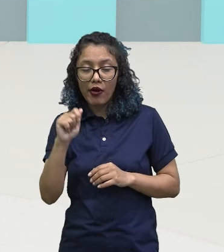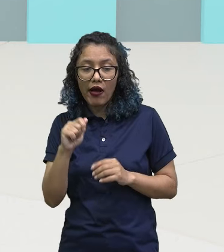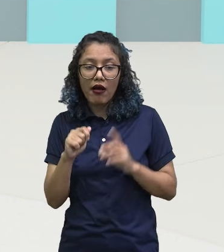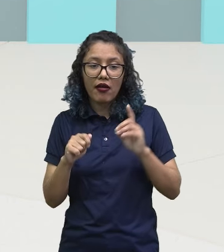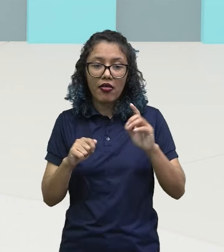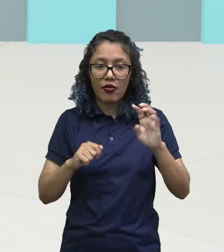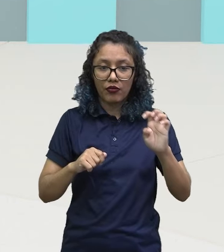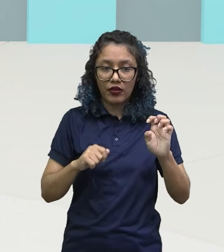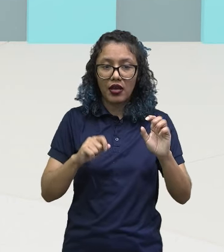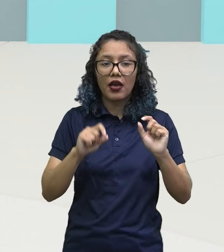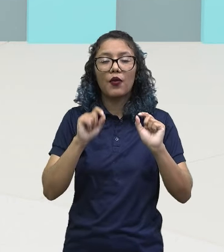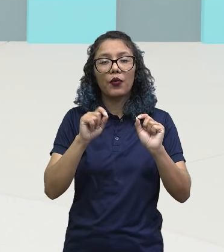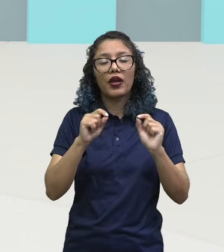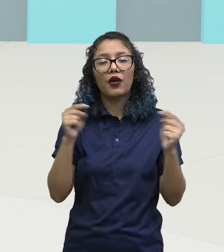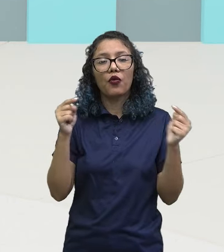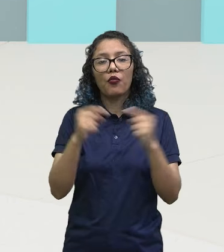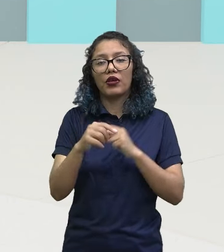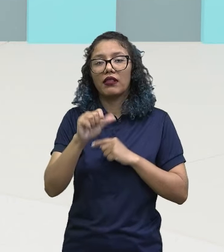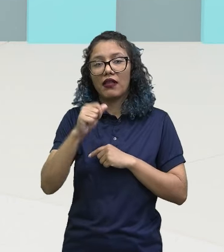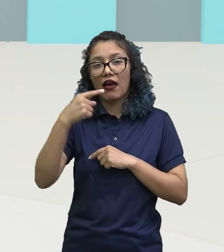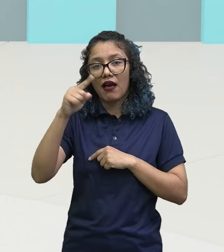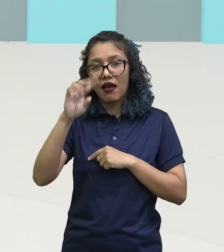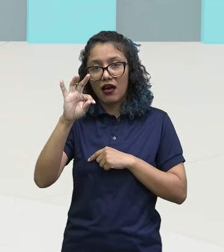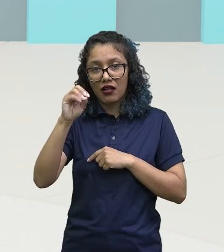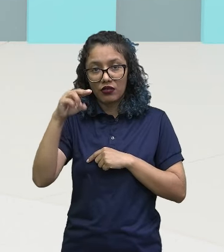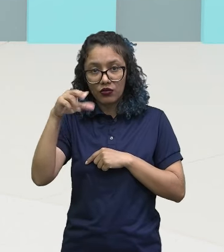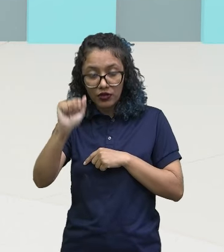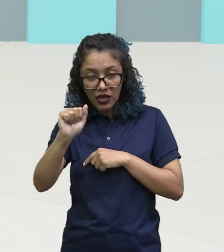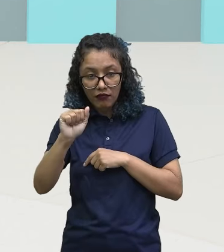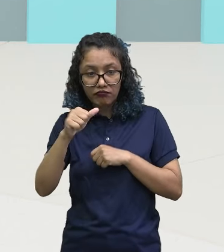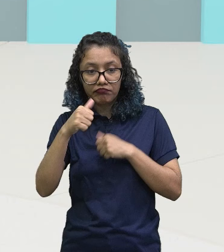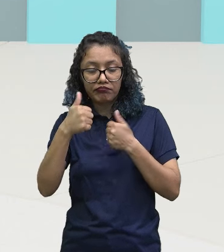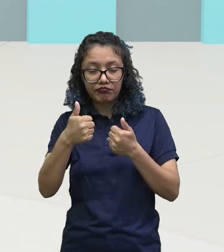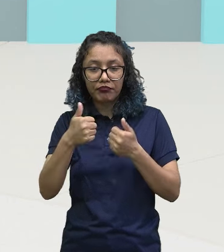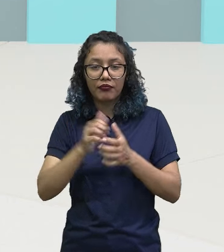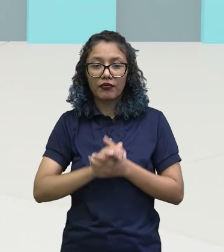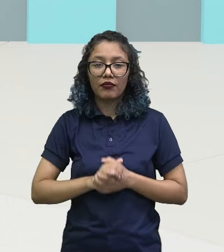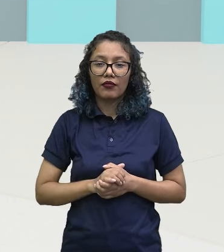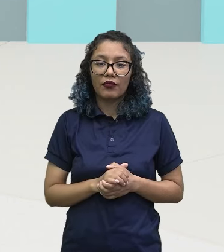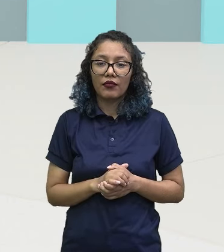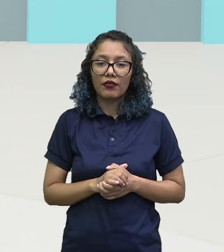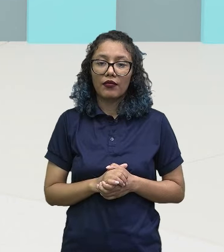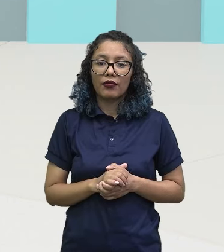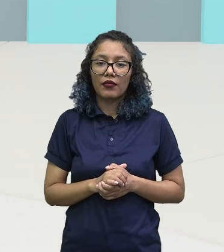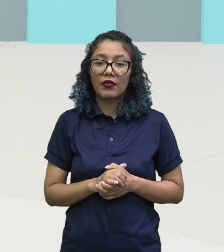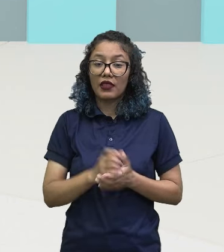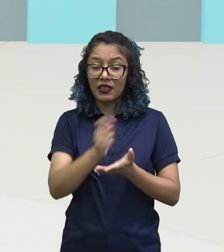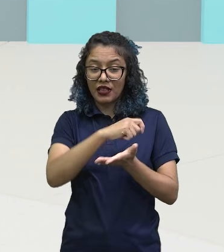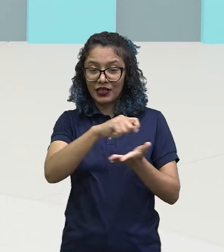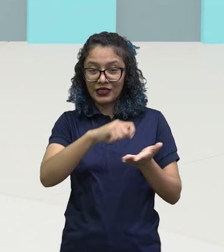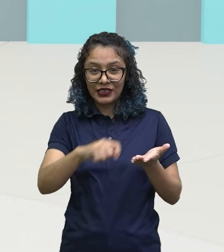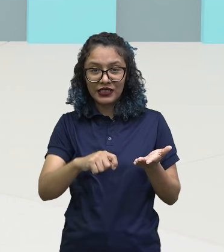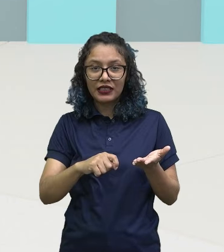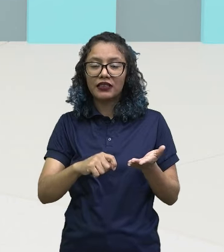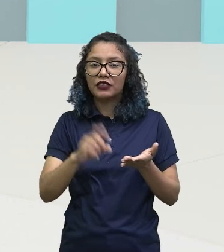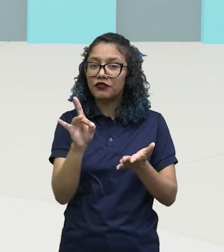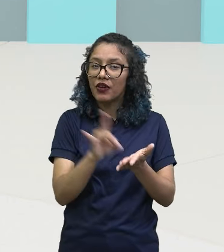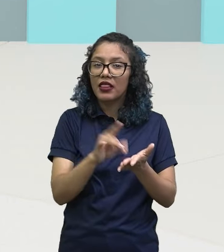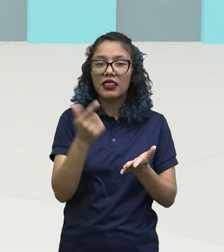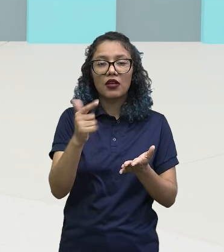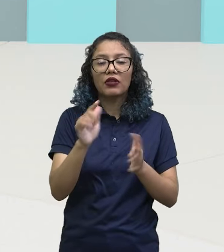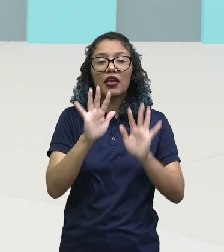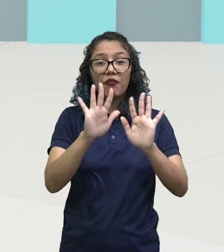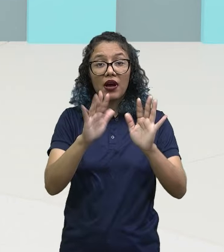de átonas, certo? E aí, apresenta o acento tônico. Ele não aparece na escrita, mas na minha pronúncia